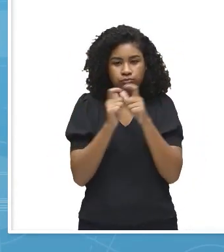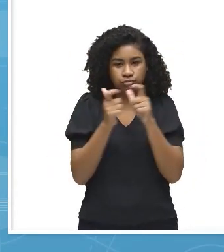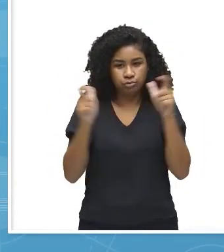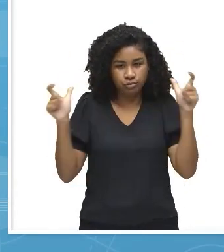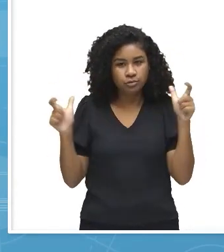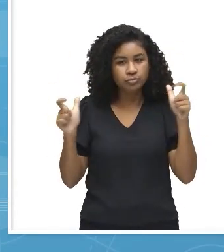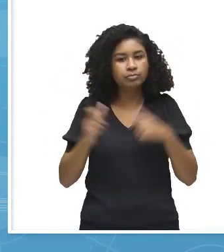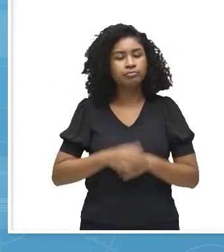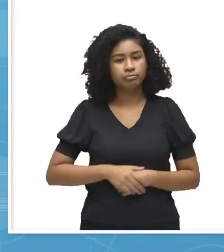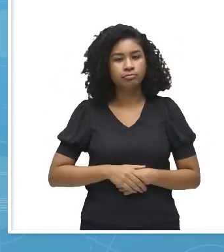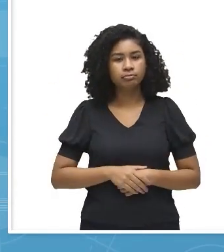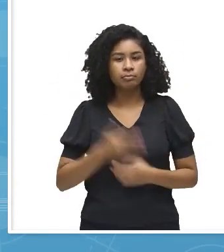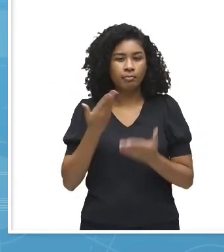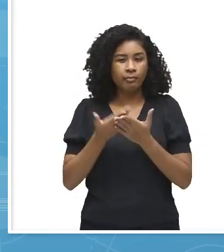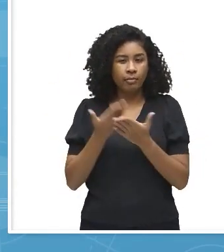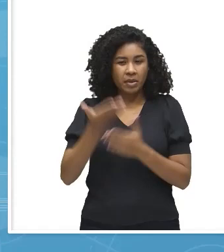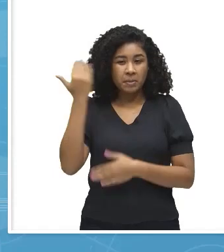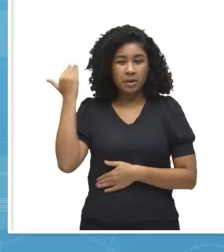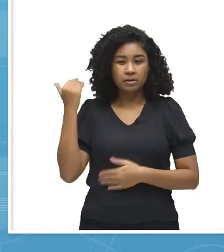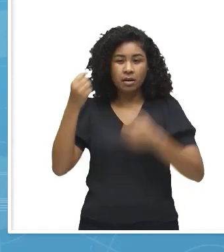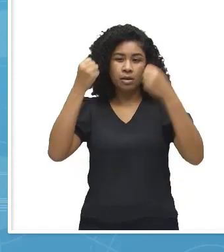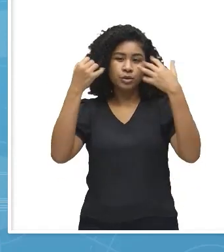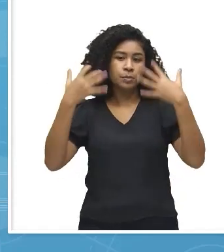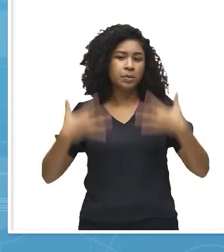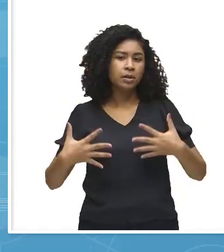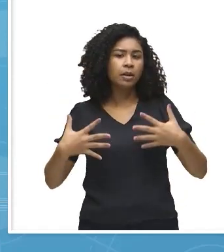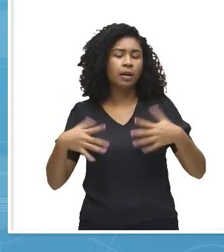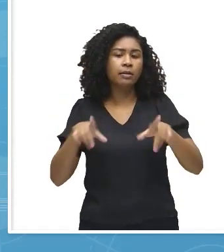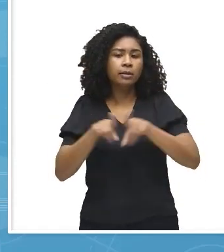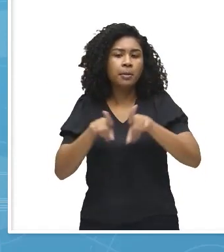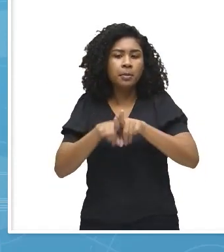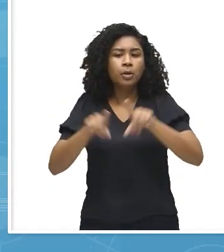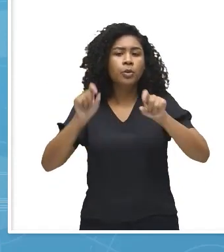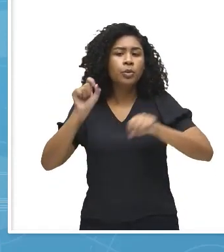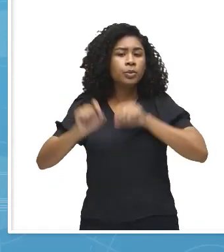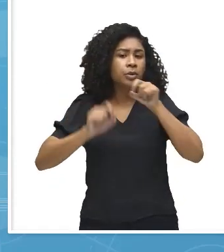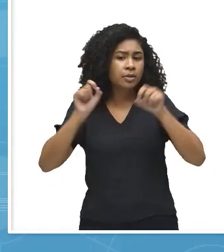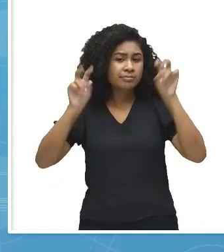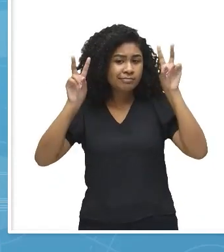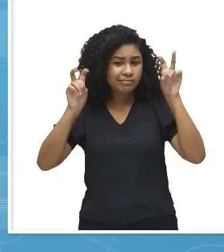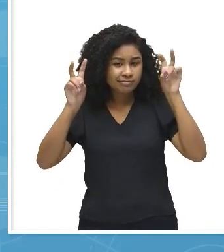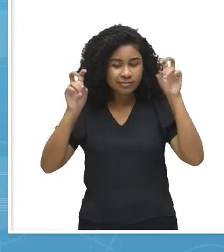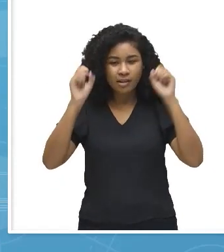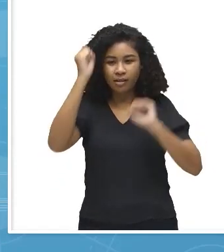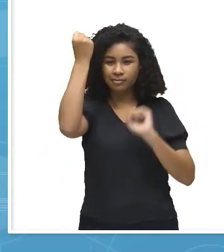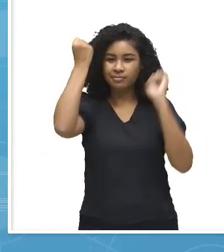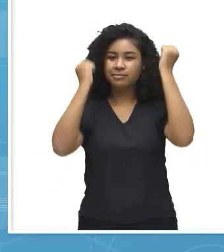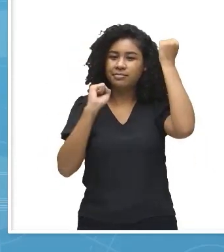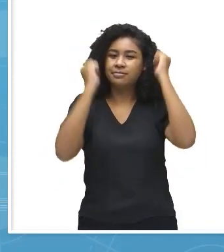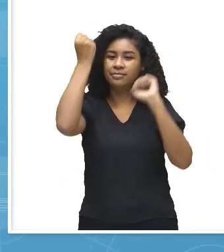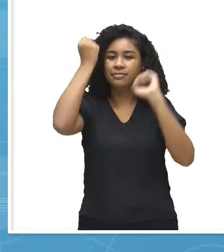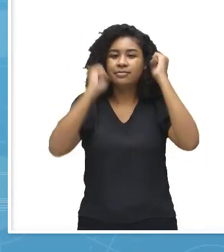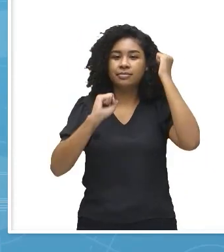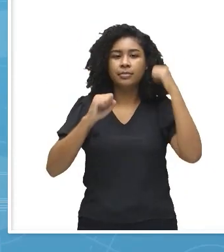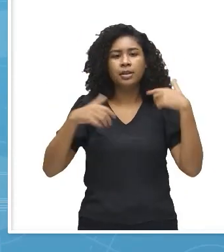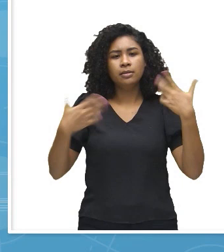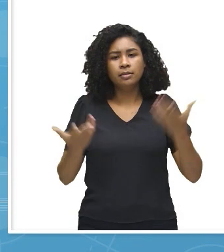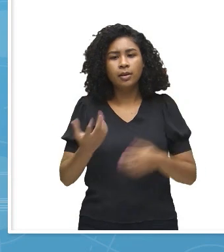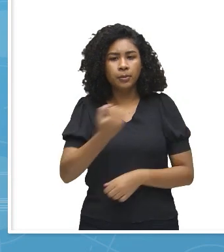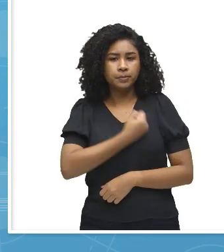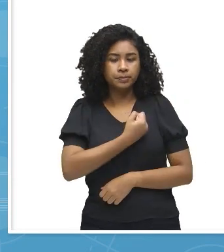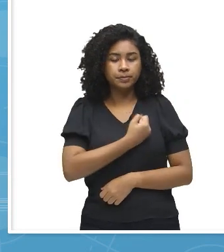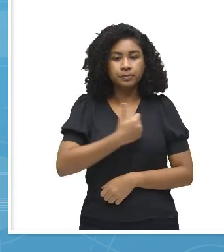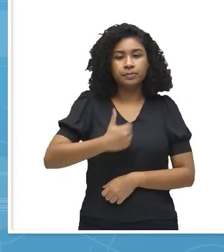também, para a gente entender a urbanização, nós falamos sobre industrialização, tá? Então a gente vai ver aí a primeira questão, eu vou comentar